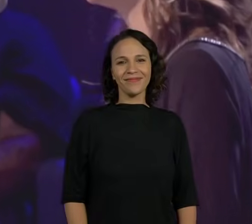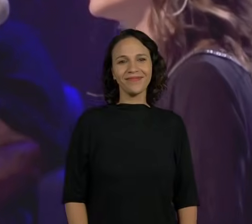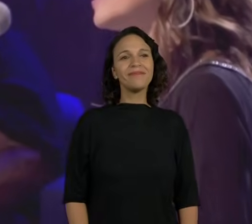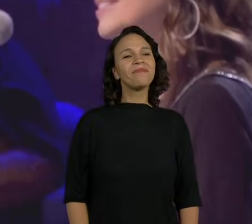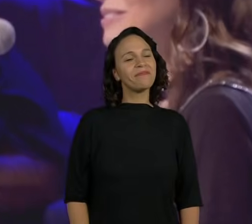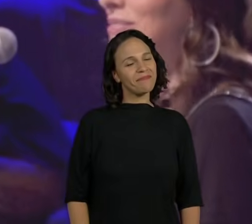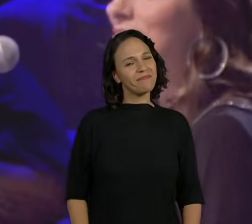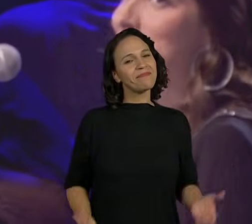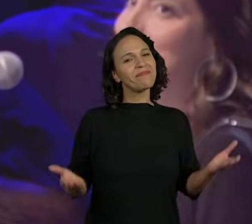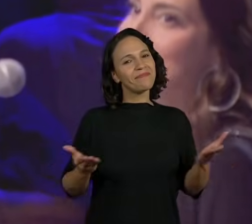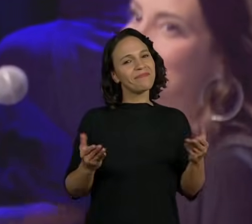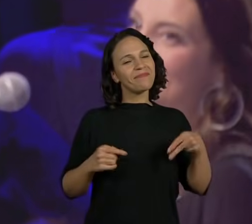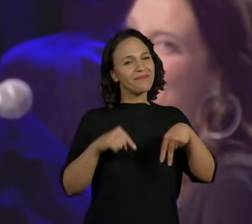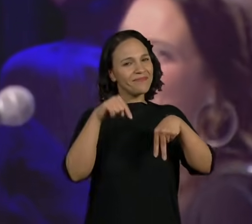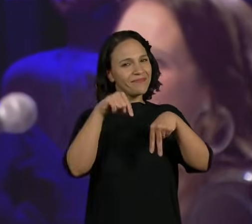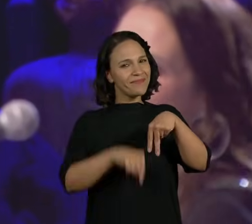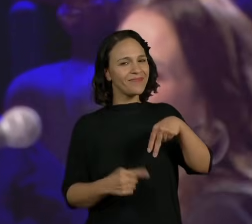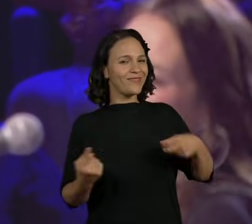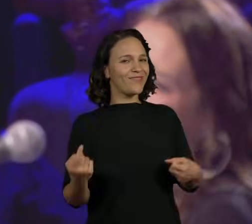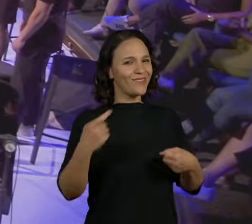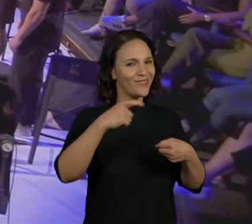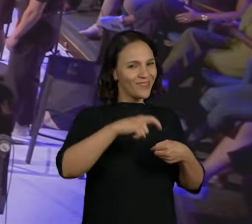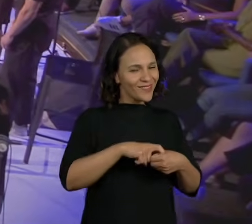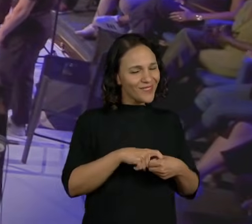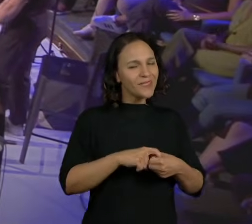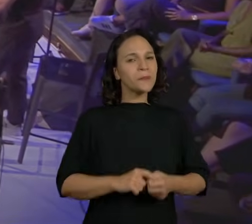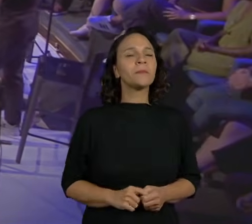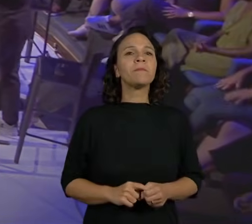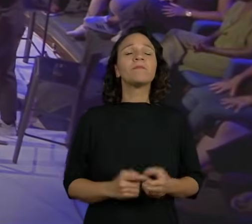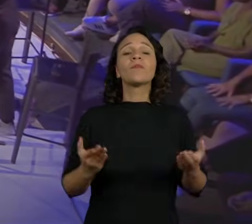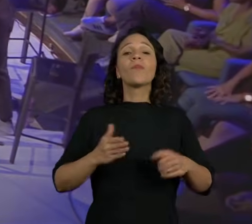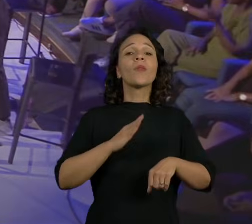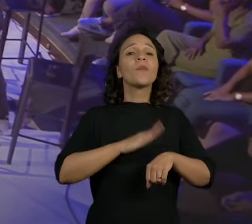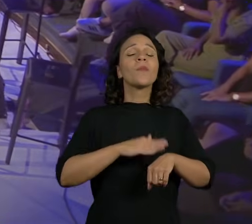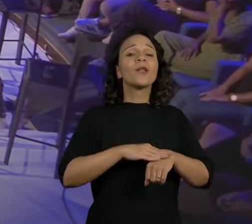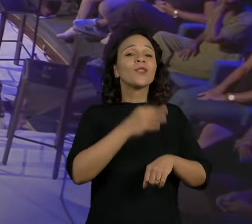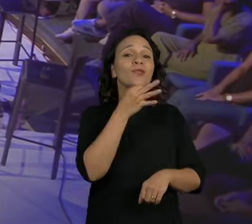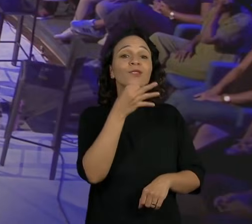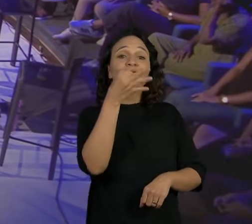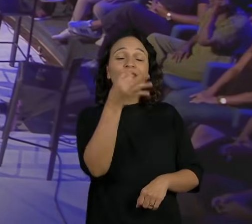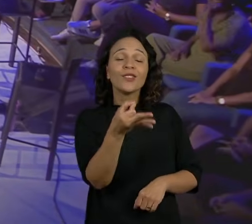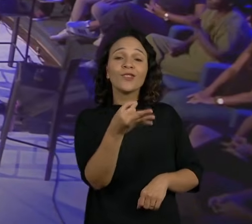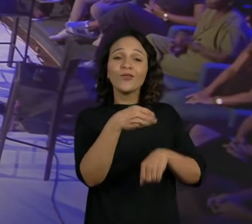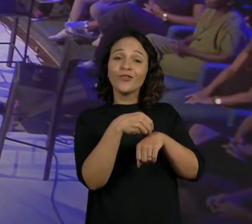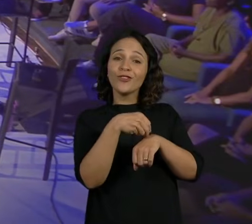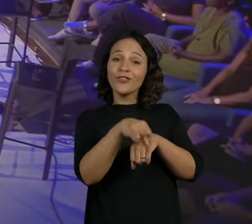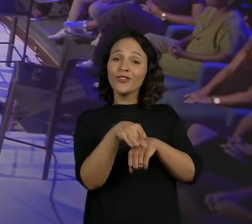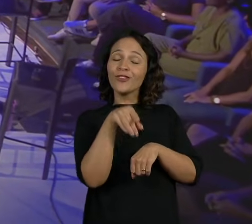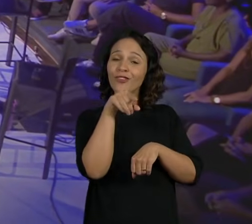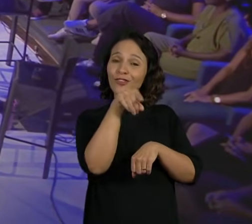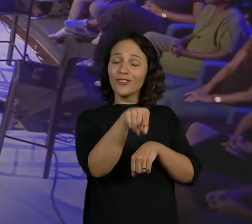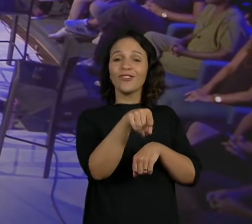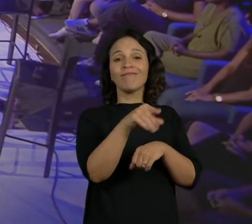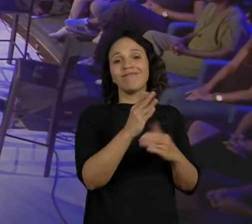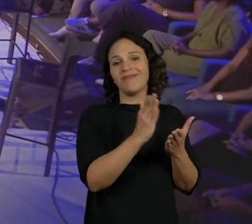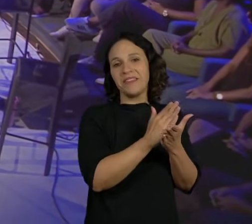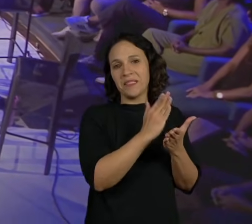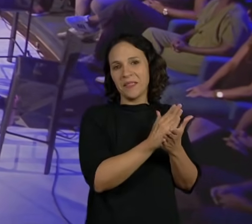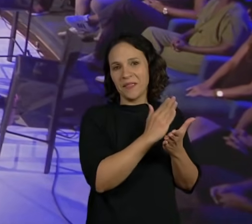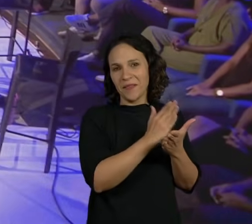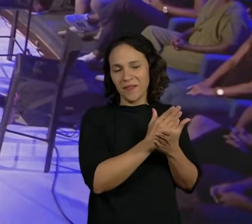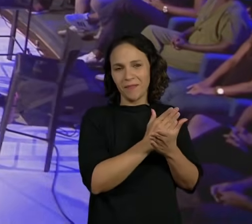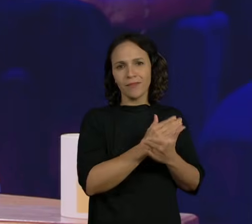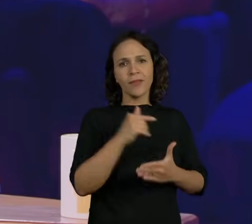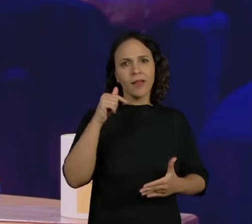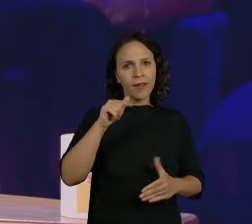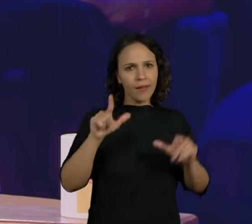Estamos de volta, aqui é o Arena dos Saberes, momento que a gente sugere um livro. Todo programa a gente sugere o livro de alguém. É o